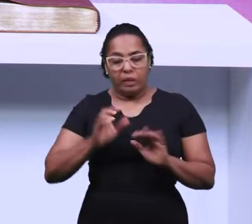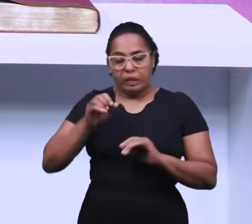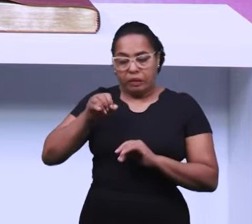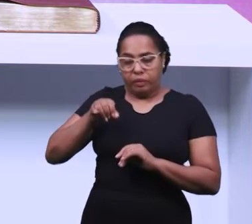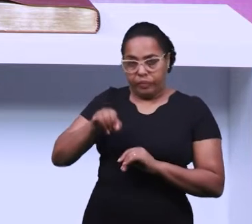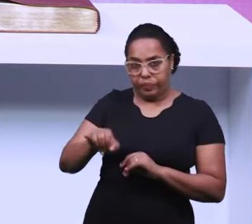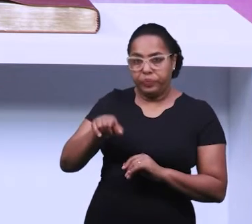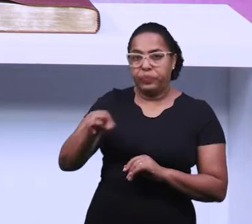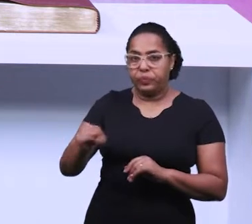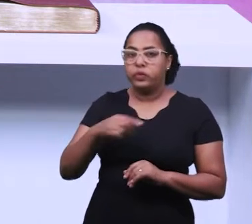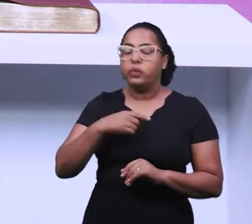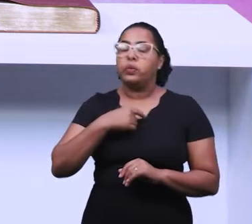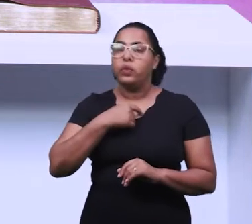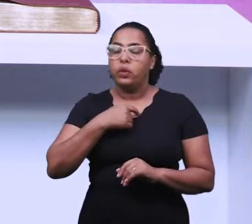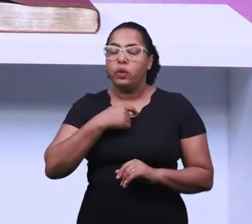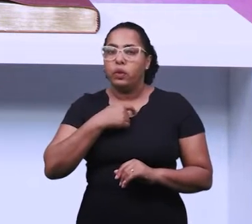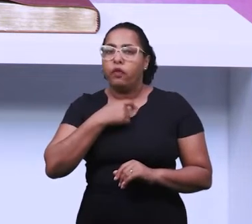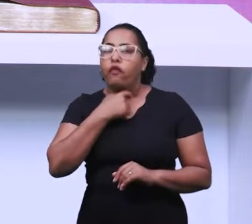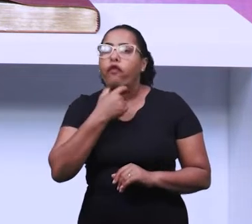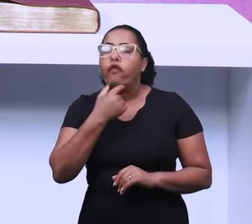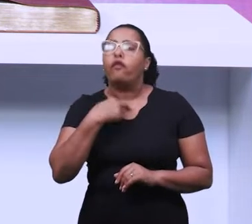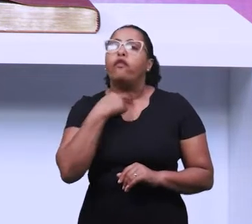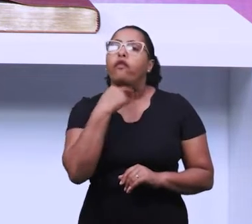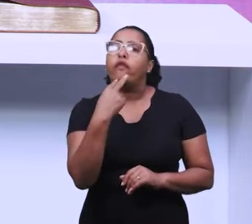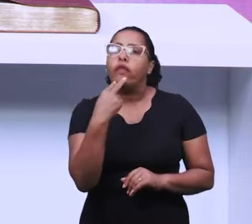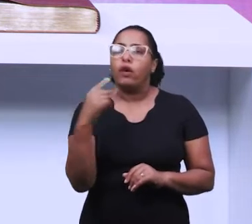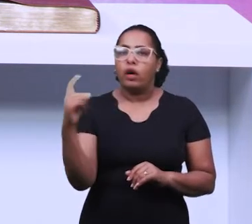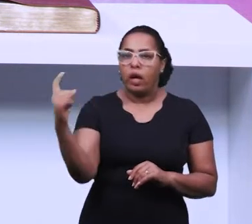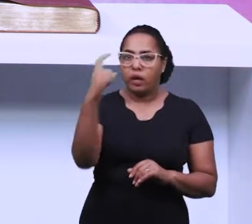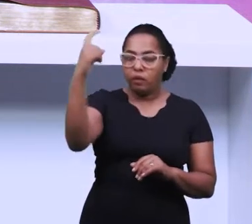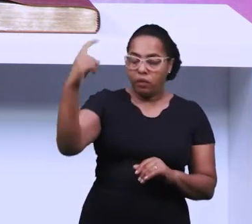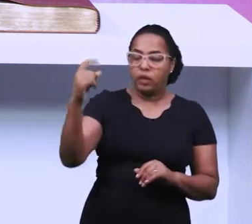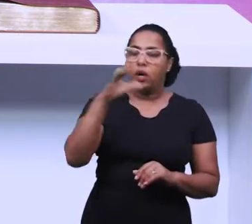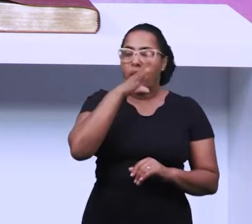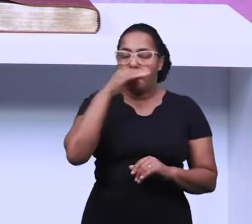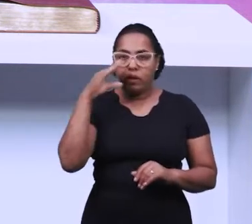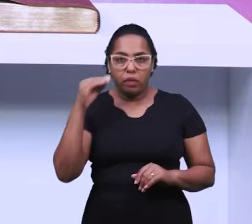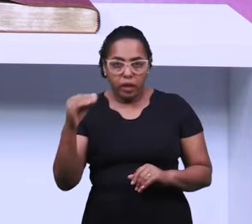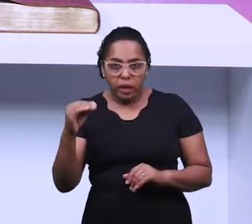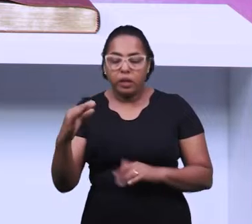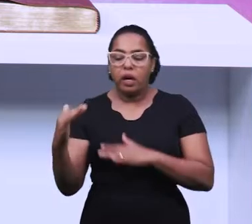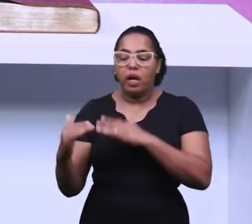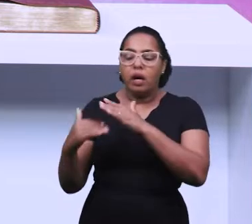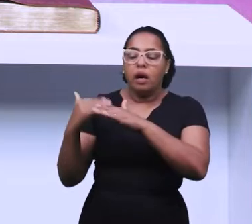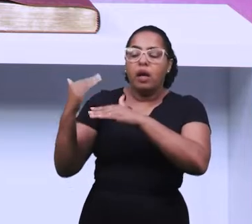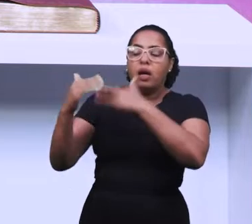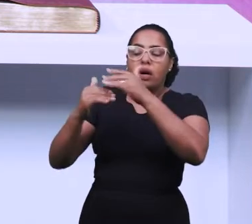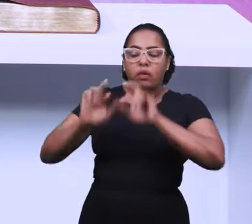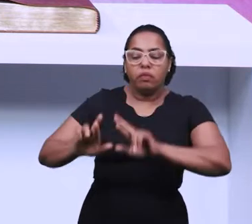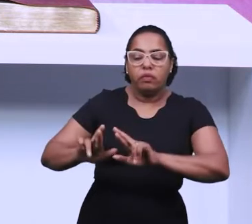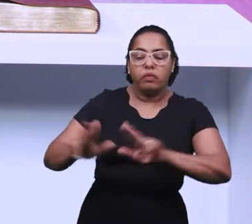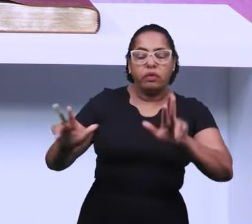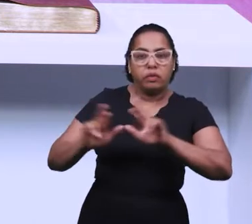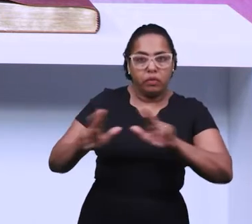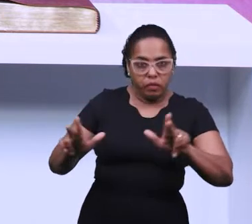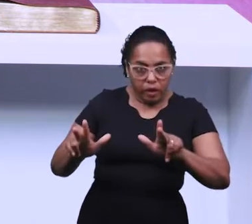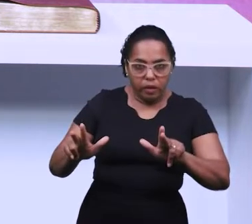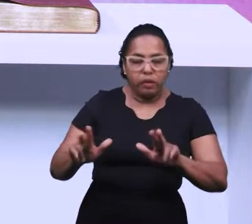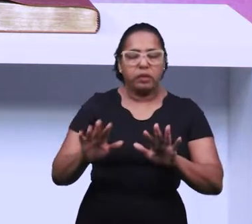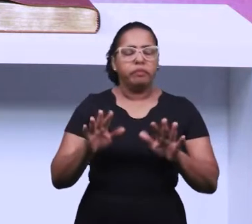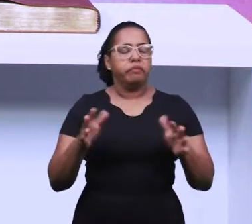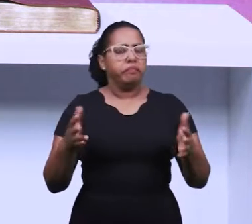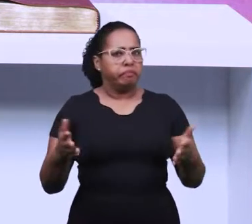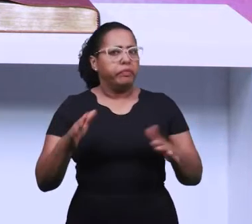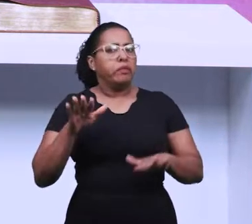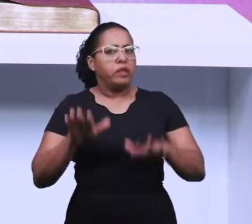que o adolescente chegue até a voz adulta, ele vai chegar com suas diferenças. Um adolescente